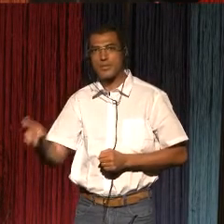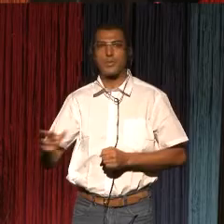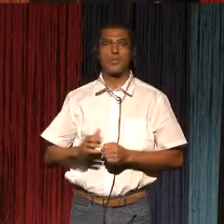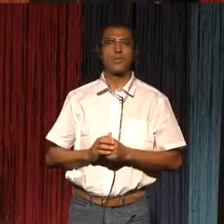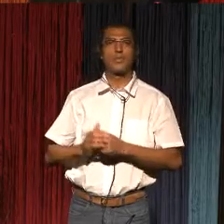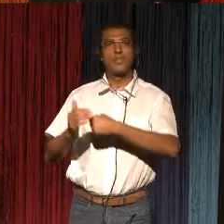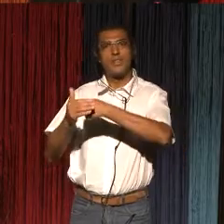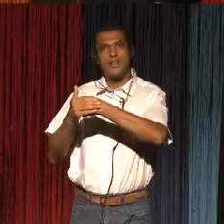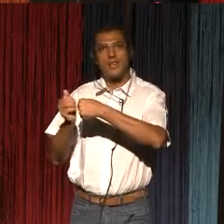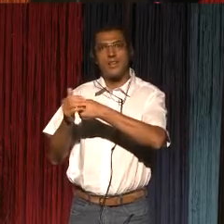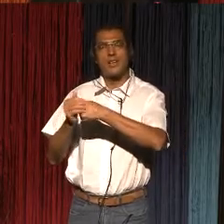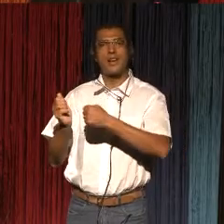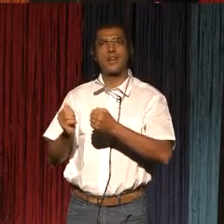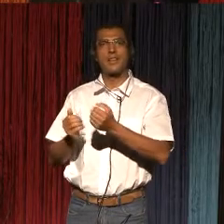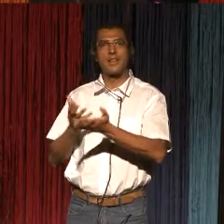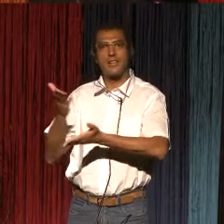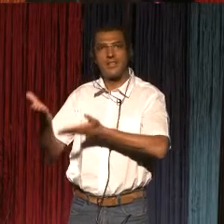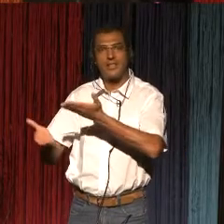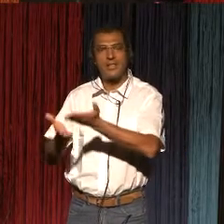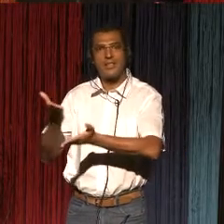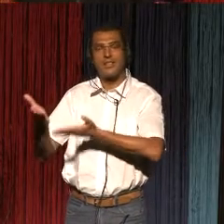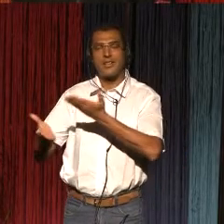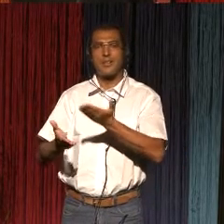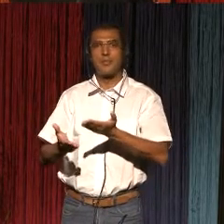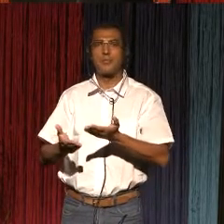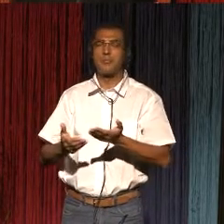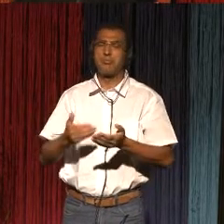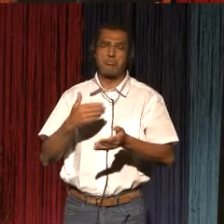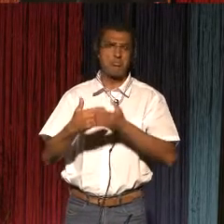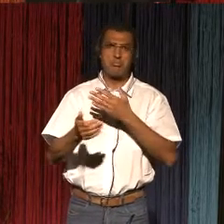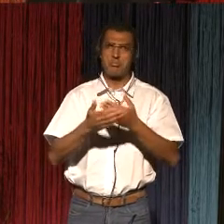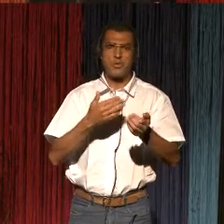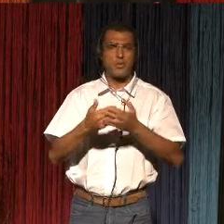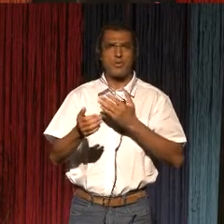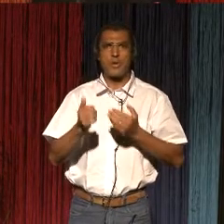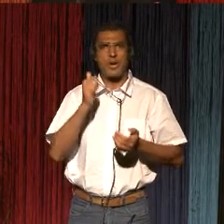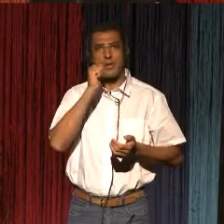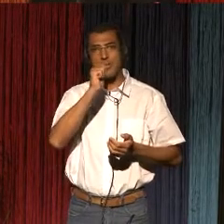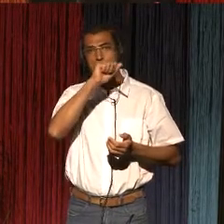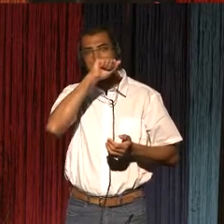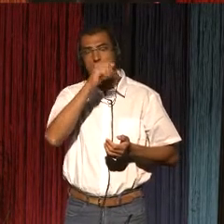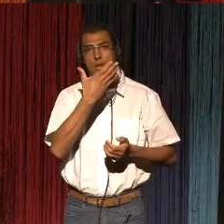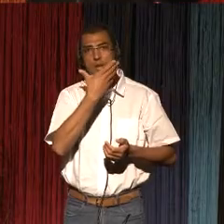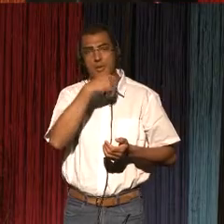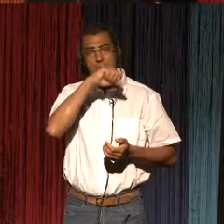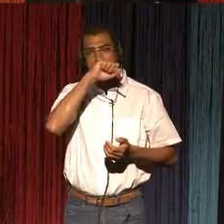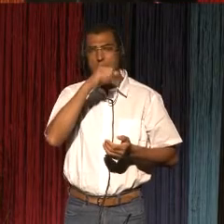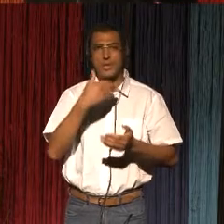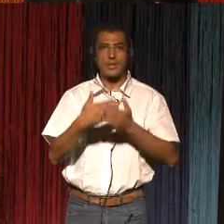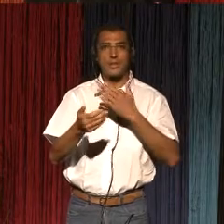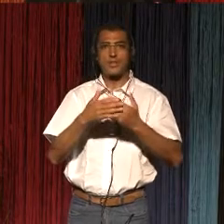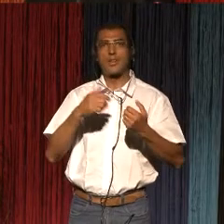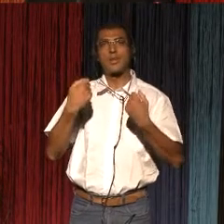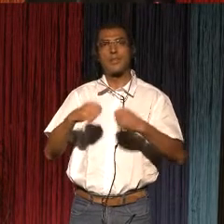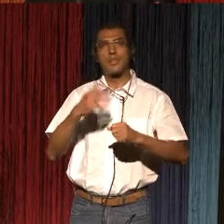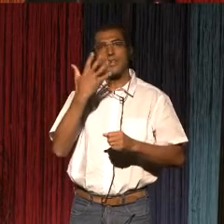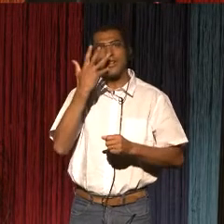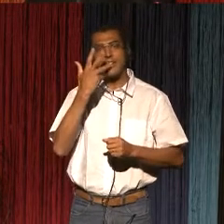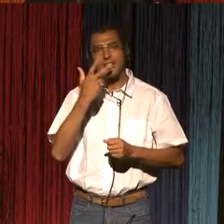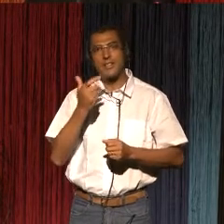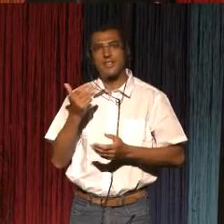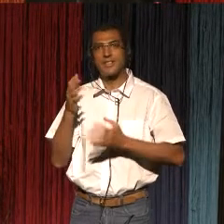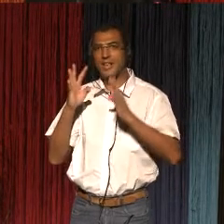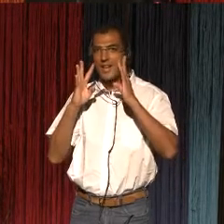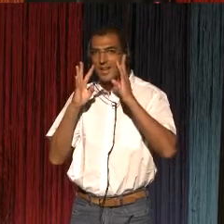Aqui, a gente sempre fala de mãe, mas eu tenho certeza que o mesmo se aplica ao pai. Na verdade, não precisa nem vir